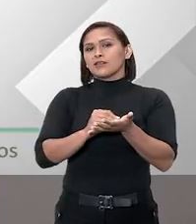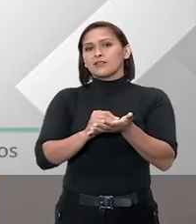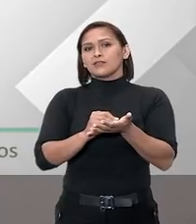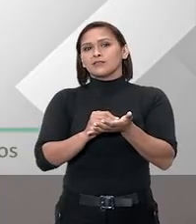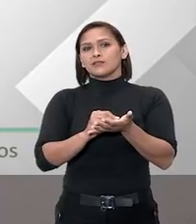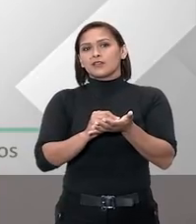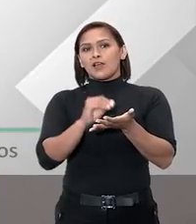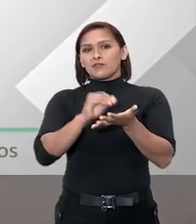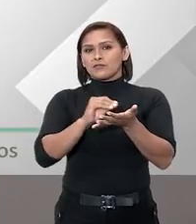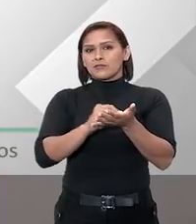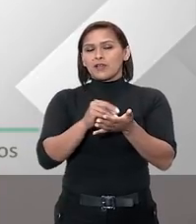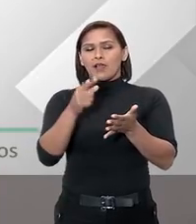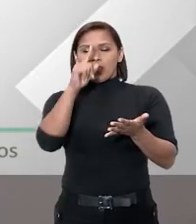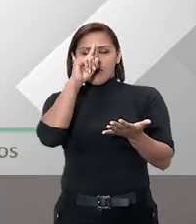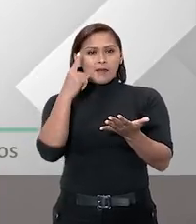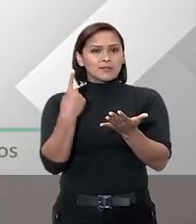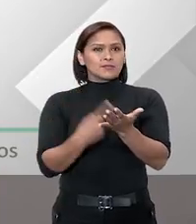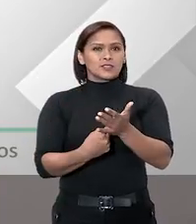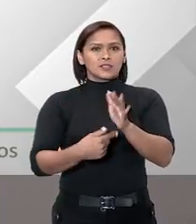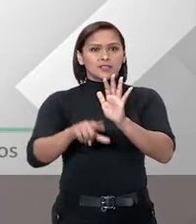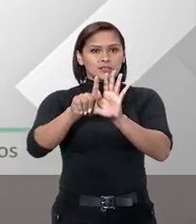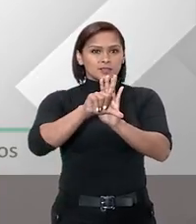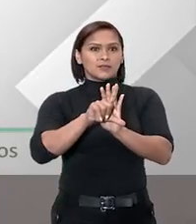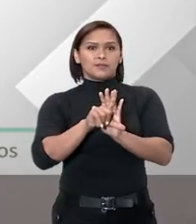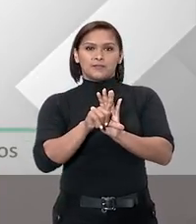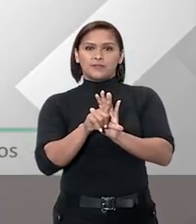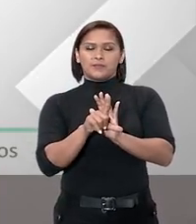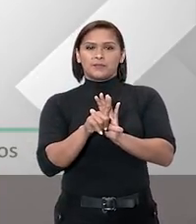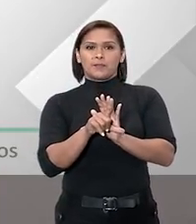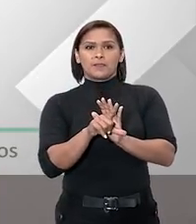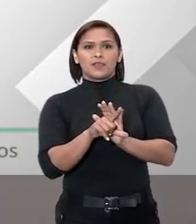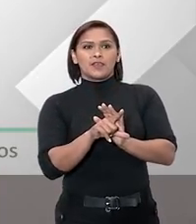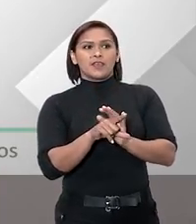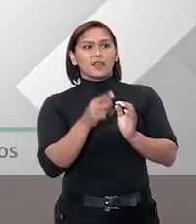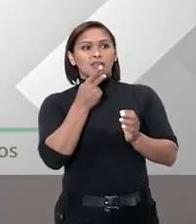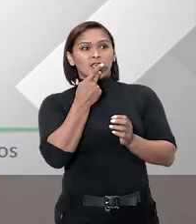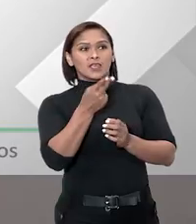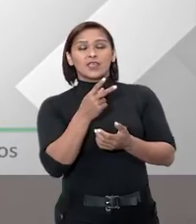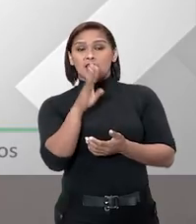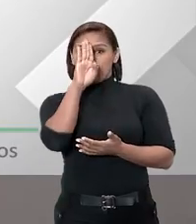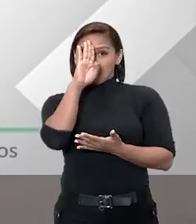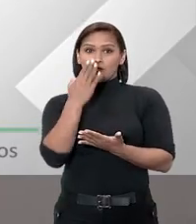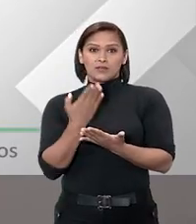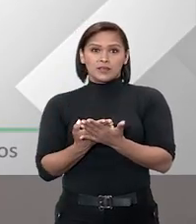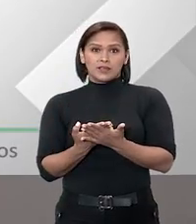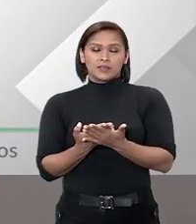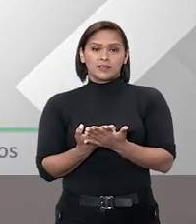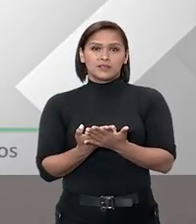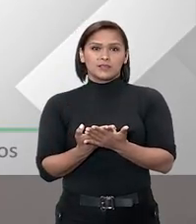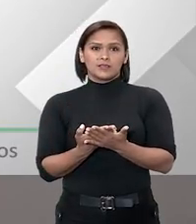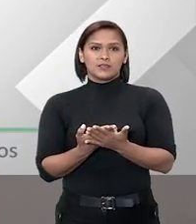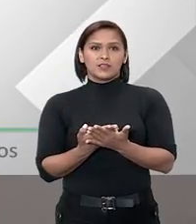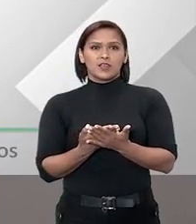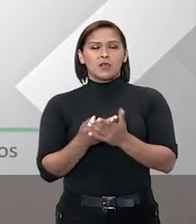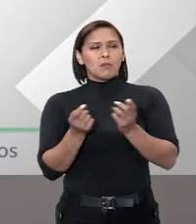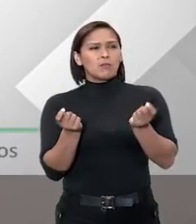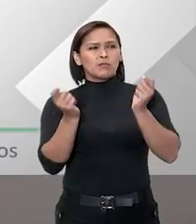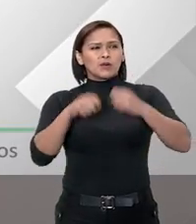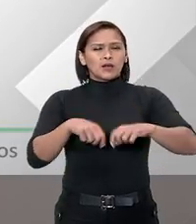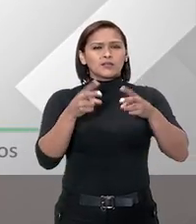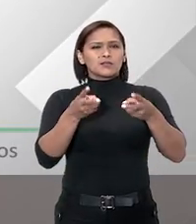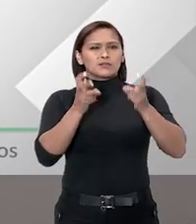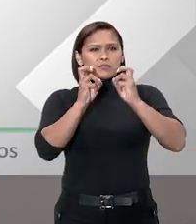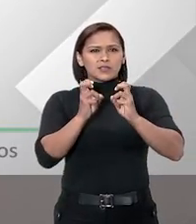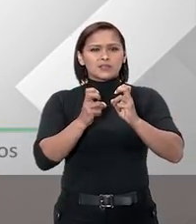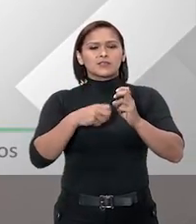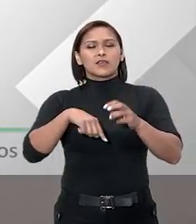assim dizer, da aplicação da lei, em que pese, eu acredito, pelo que eu posso